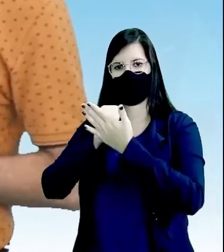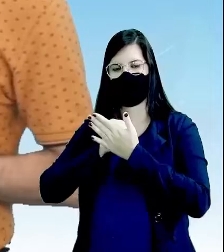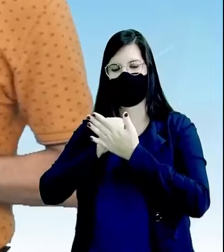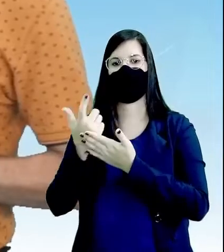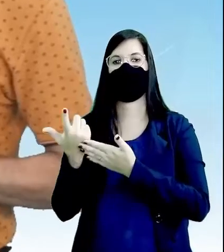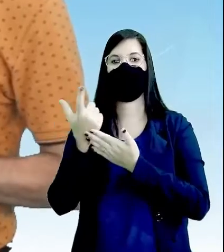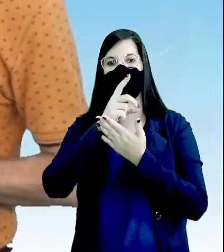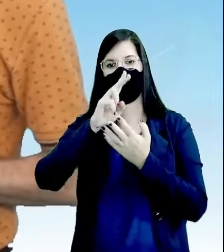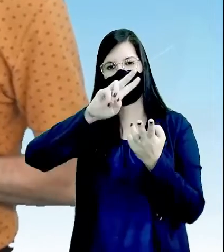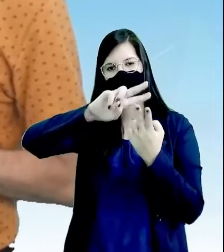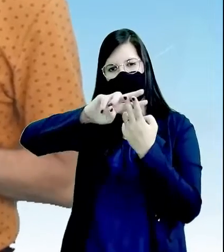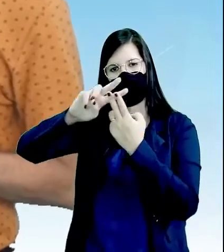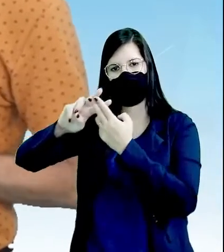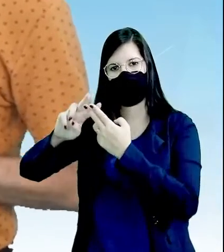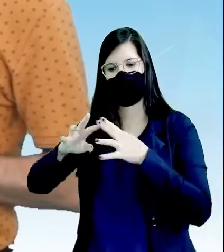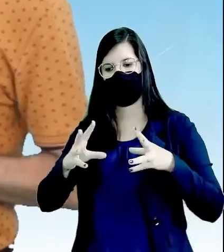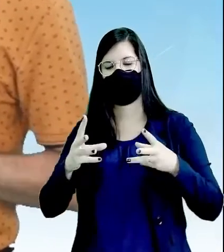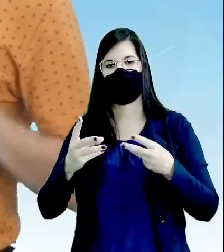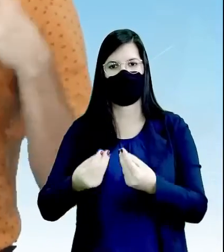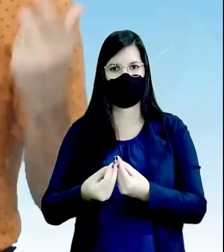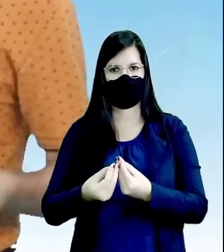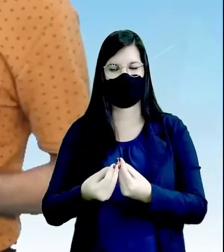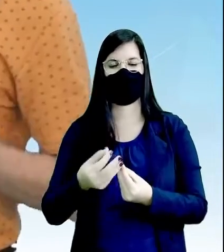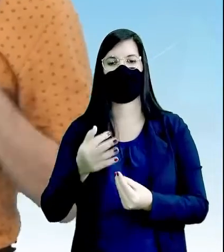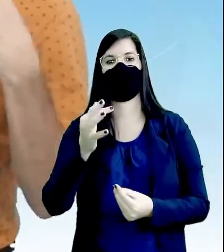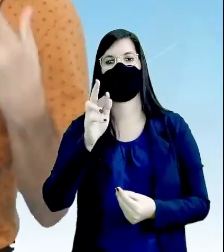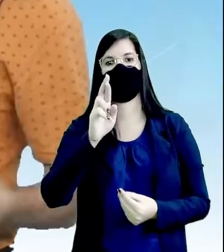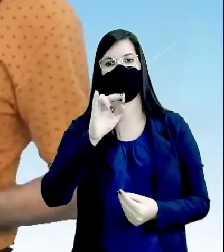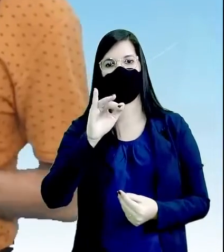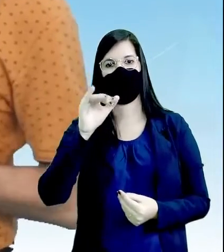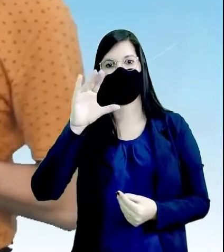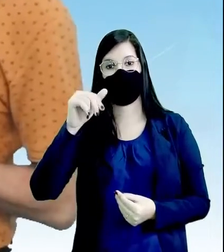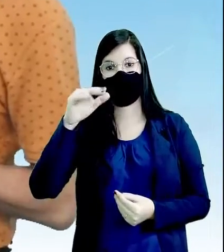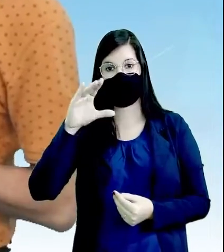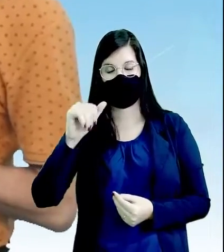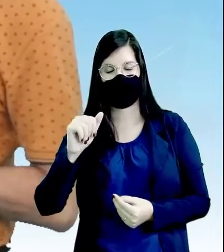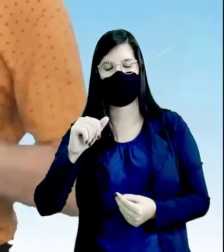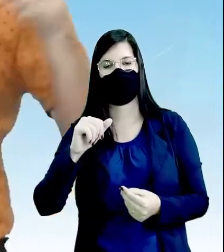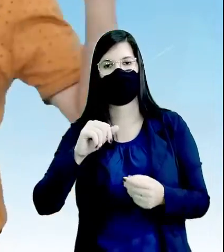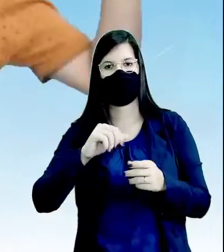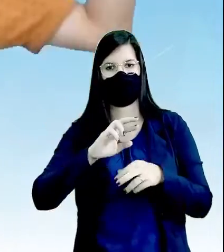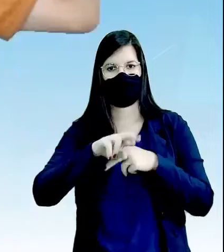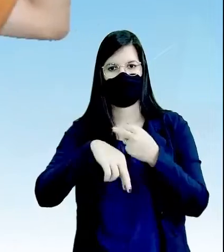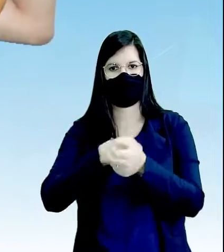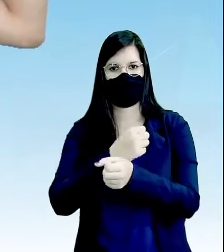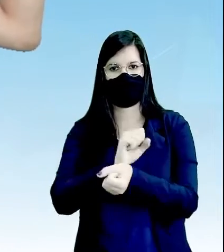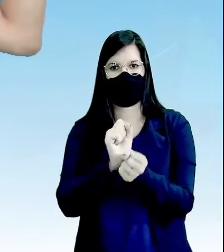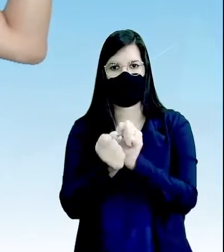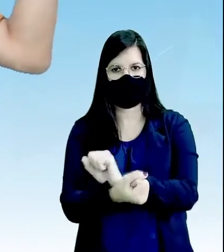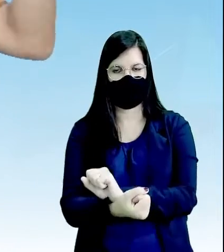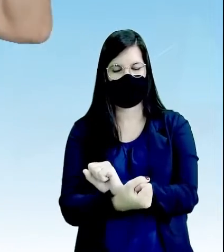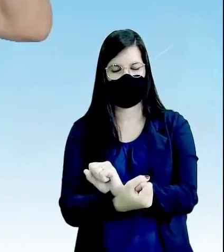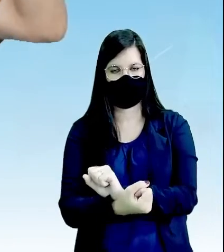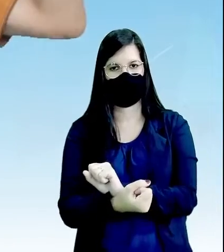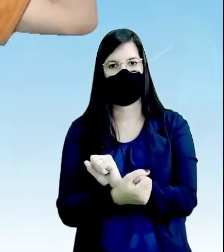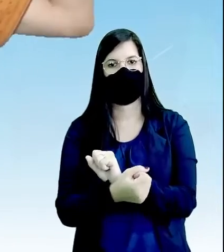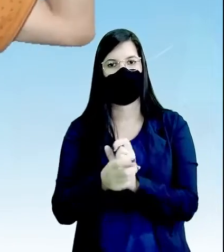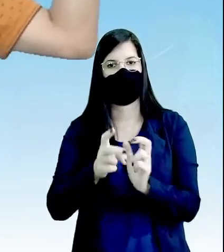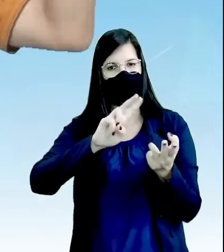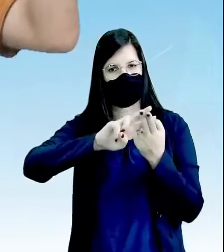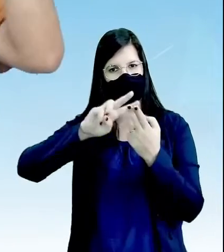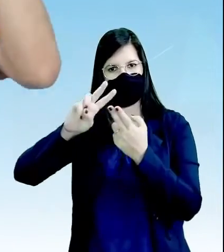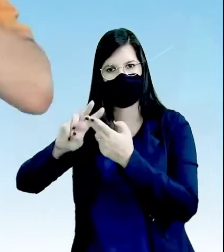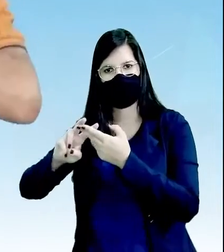todos eles. E Frei Caneca, por exemplo, foi amarrado junto com outros 3 prisioneiros, foi indo para